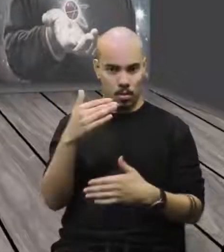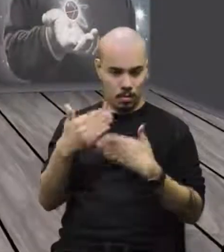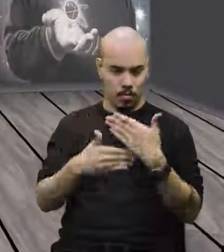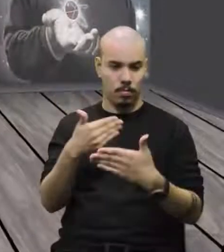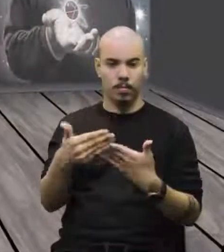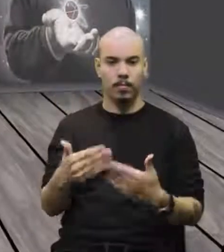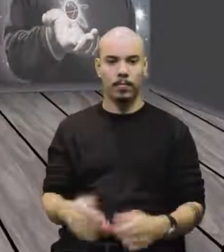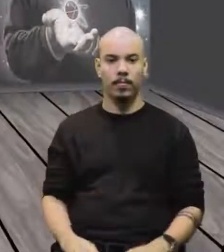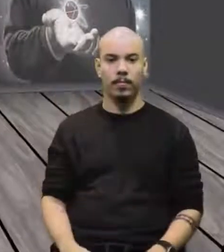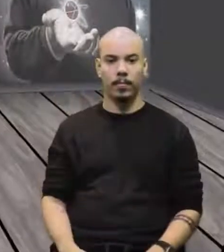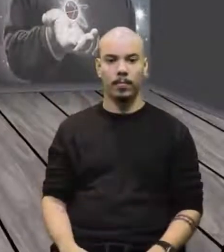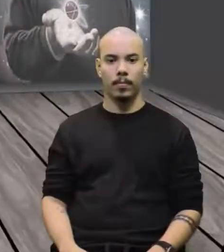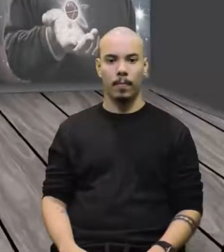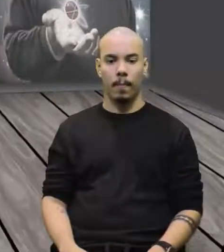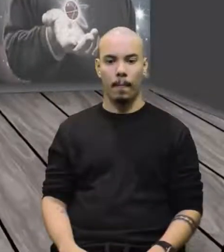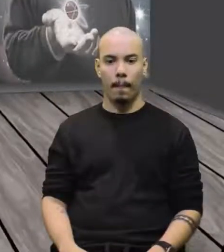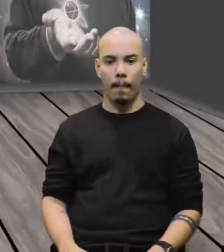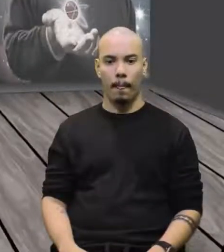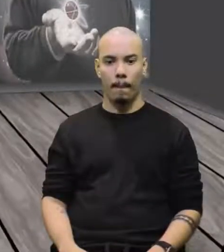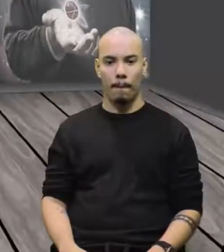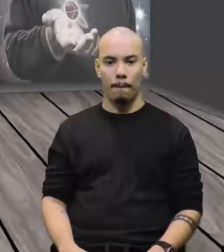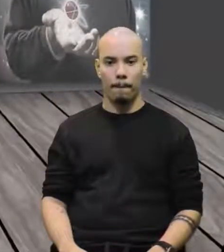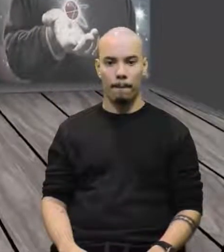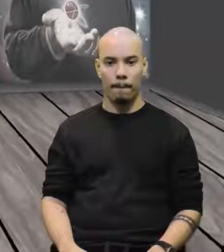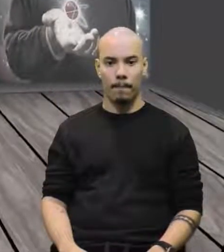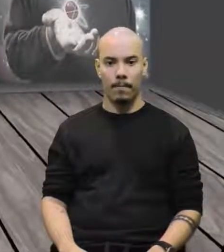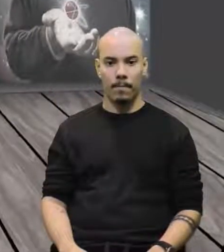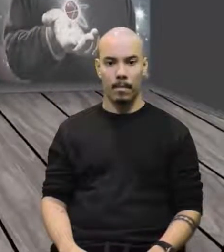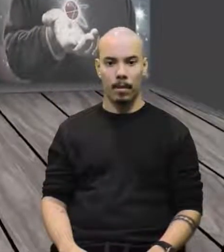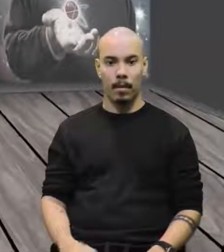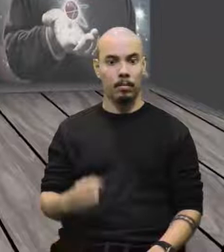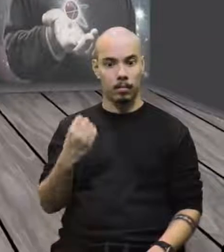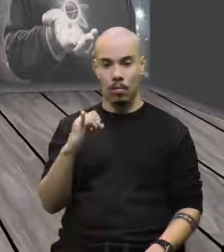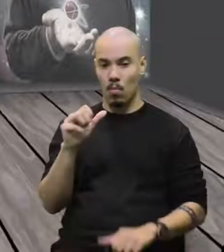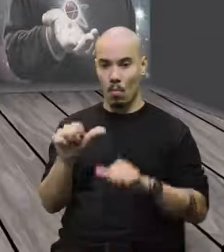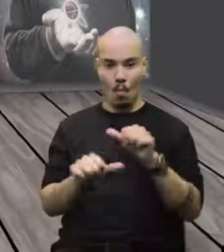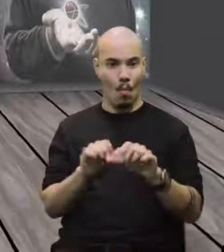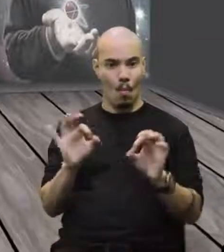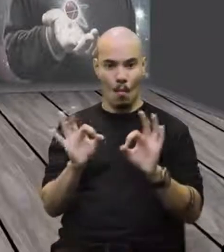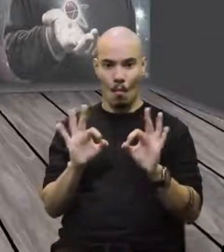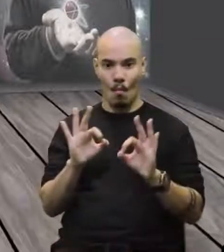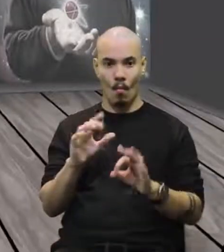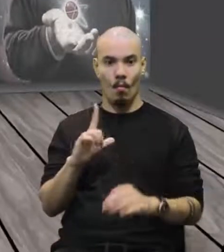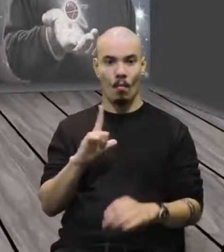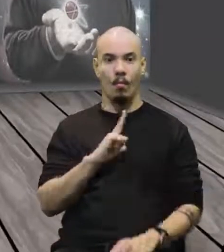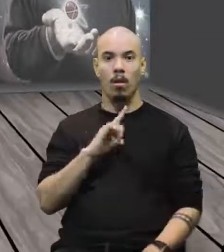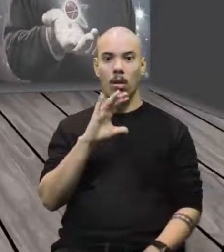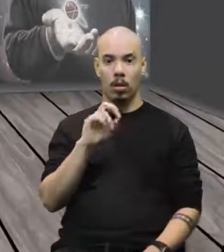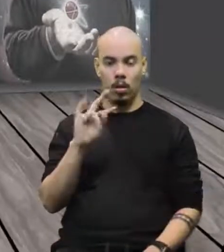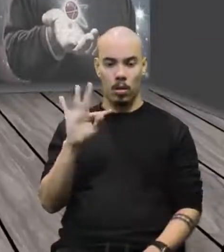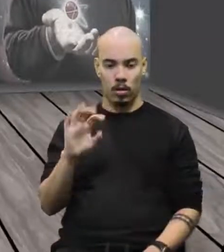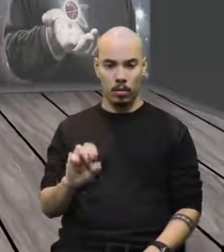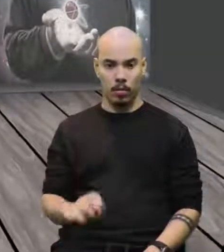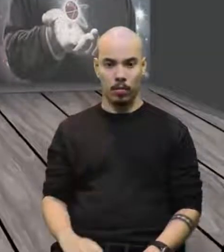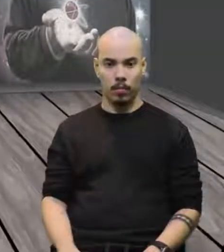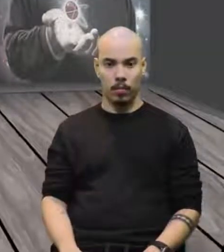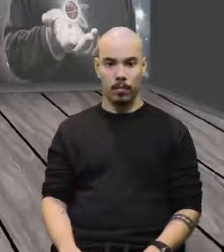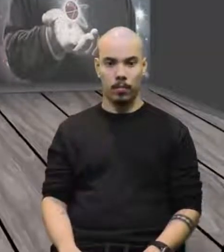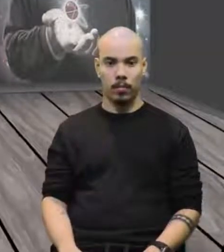lá, continuando. Então, isso você percebe que se não mudar o sentido da corrente, vai acontecer isso. Nós vamos voltar lá para o slide?